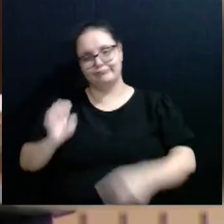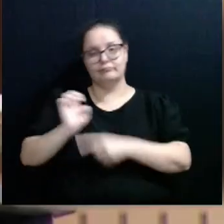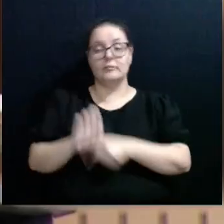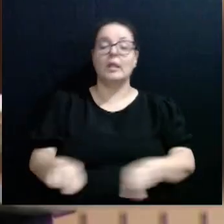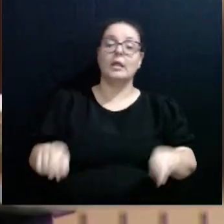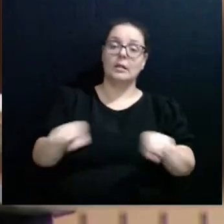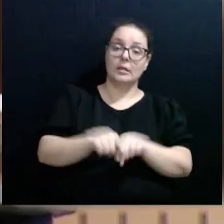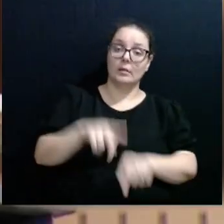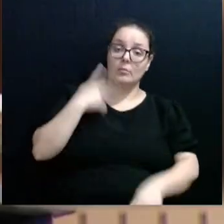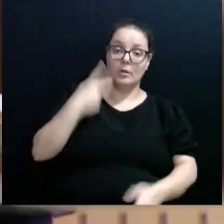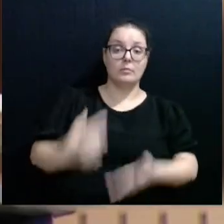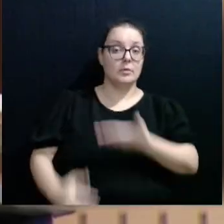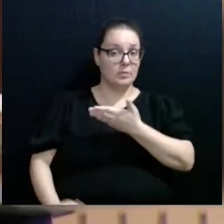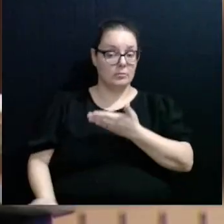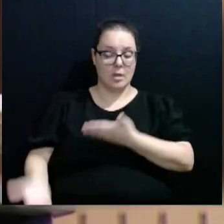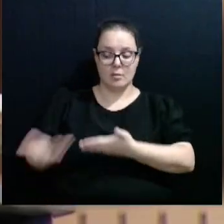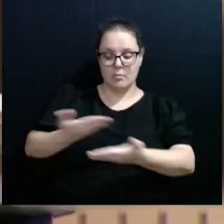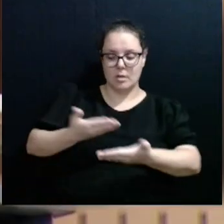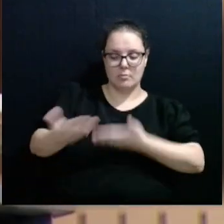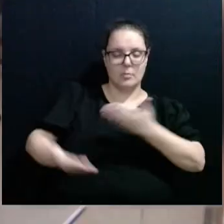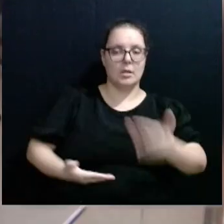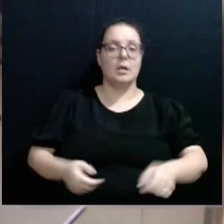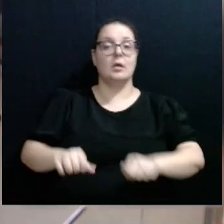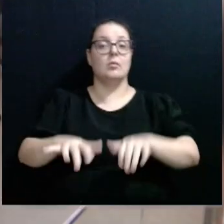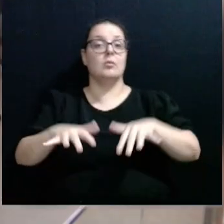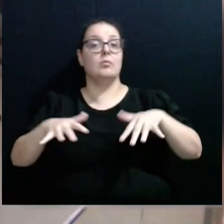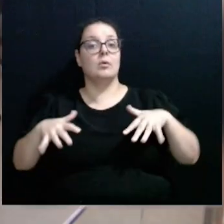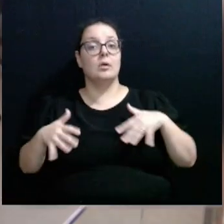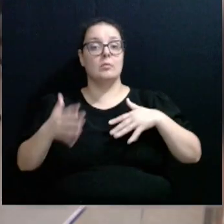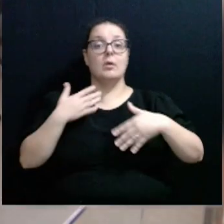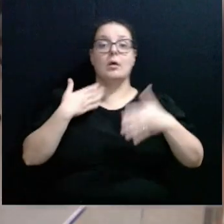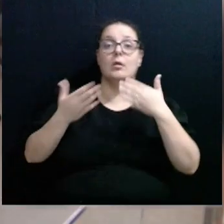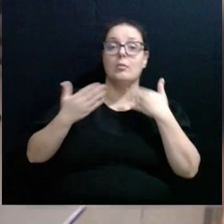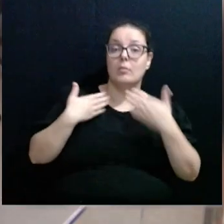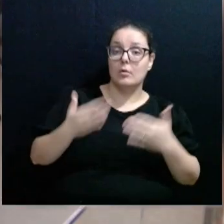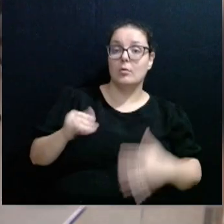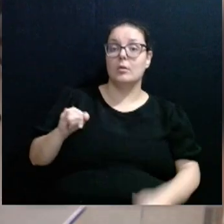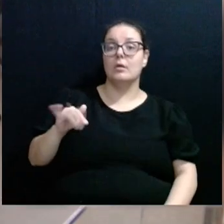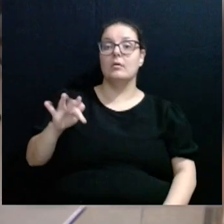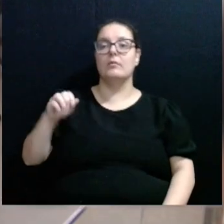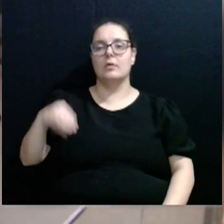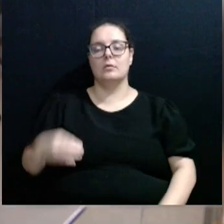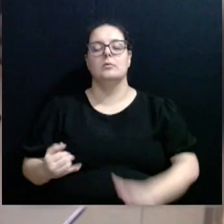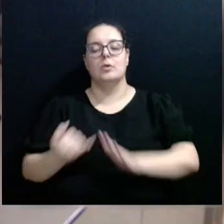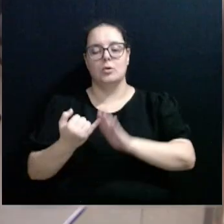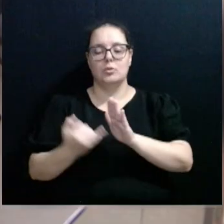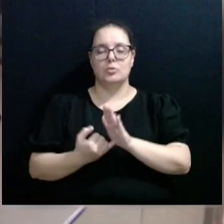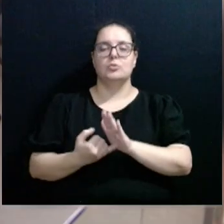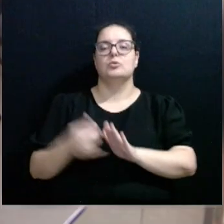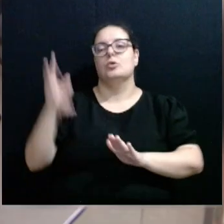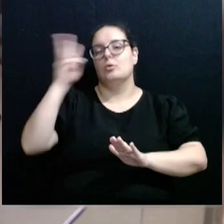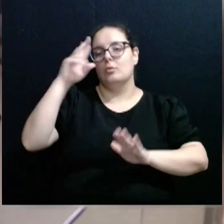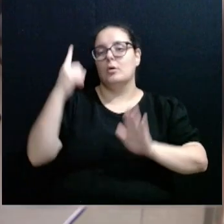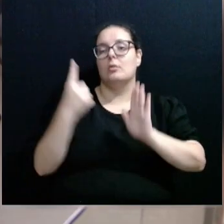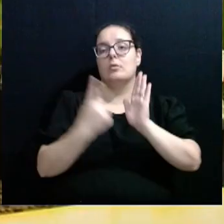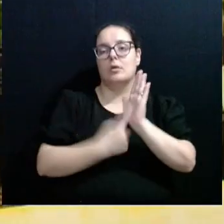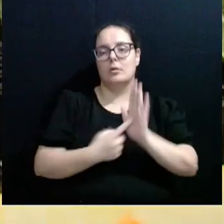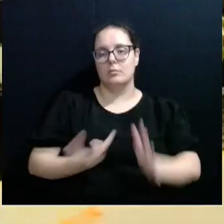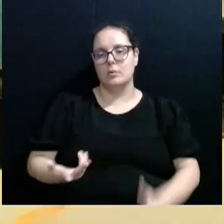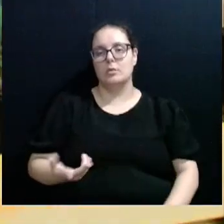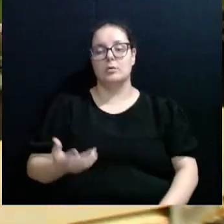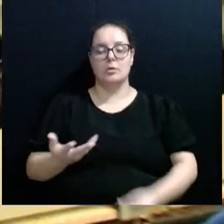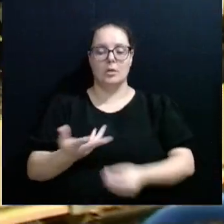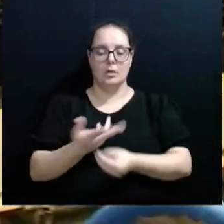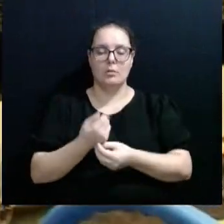vereador articulou audiências e diálogos com o IPHAN, Instituto do Patrimônio Histórico e Artístico